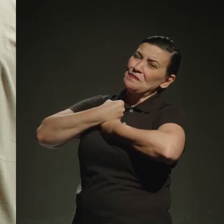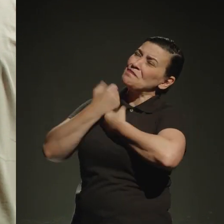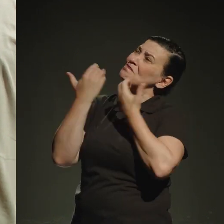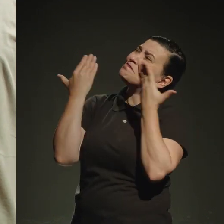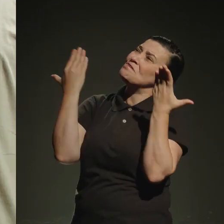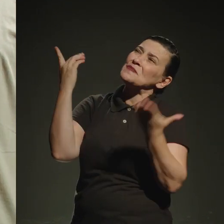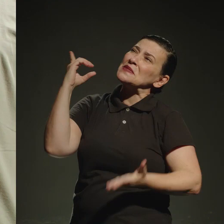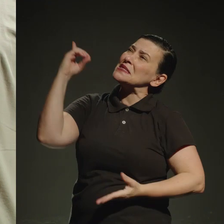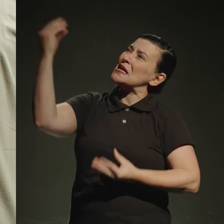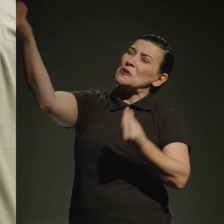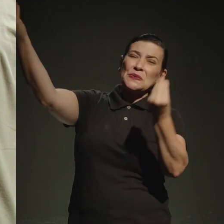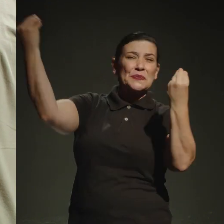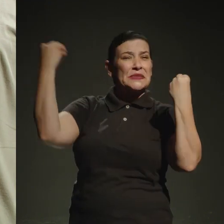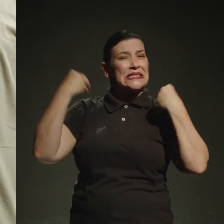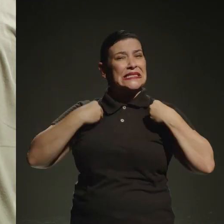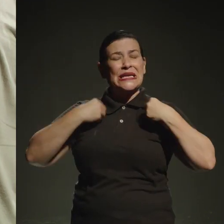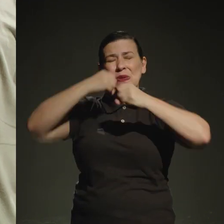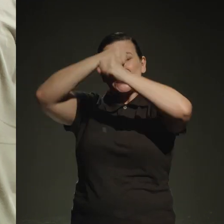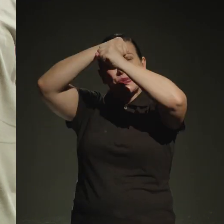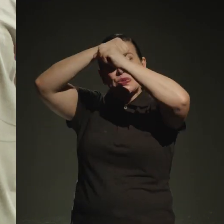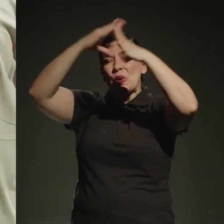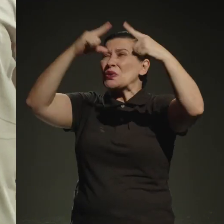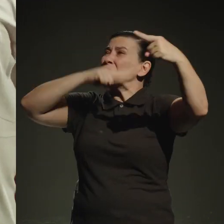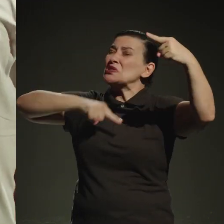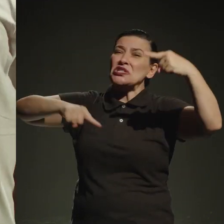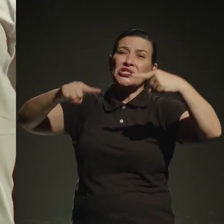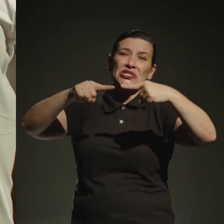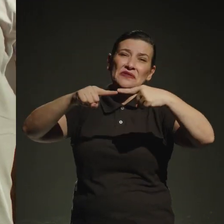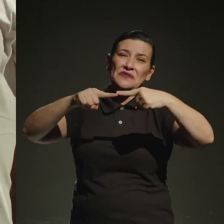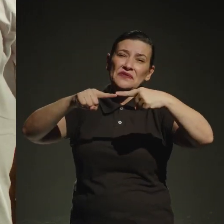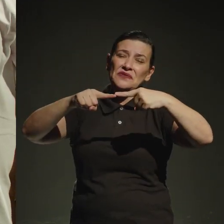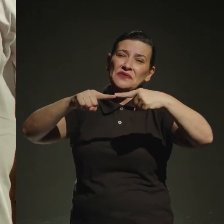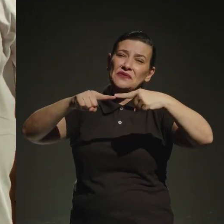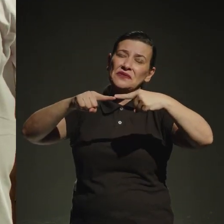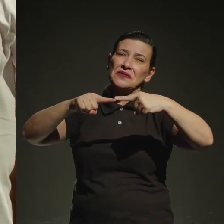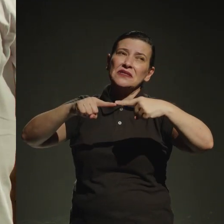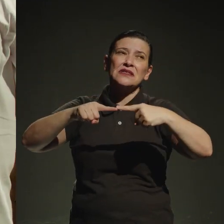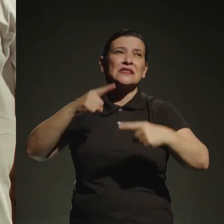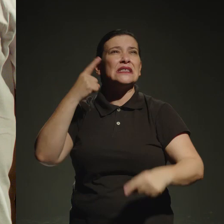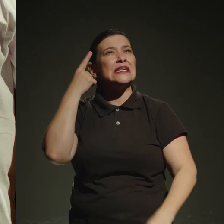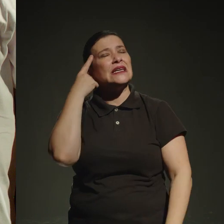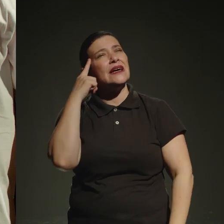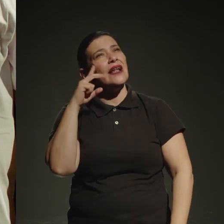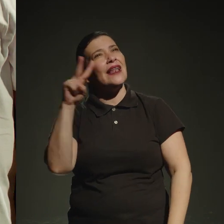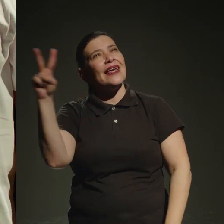senhor meu, me deste todos esses sonhos? Muito maiores do que eu.